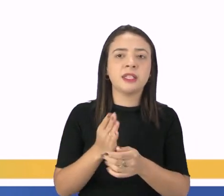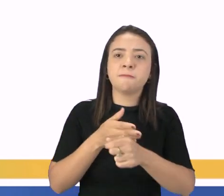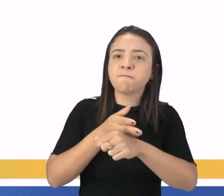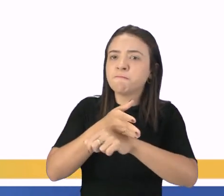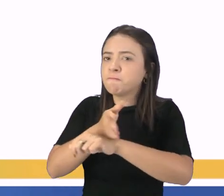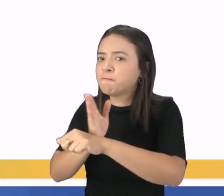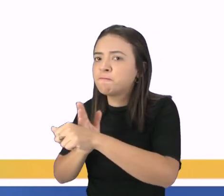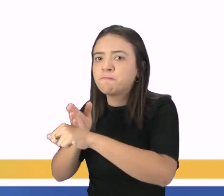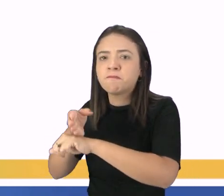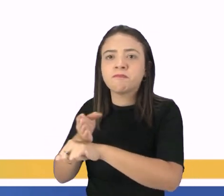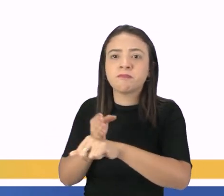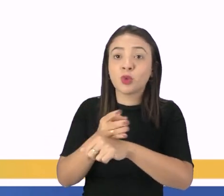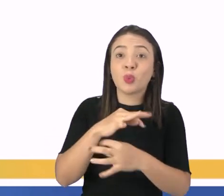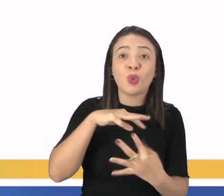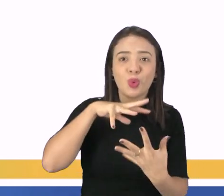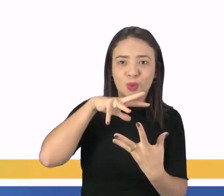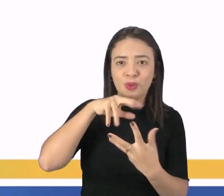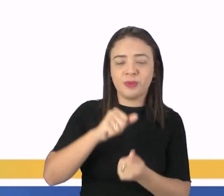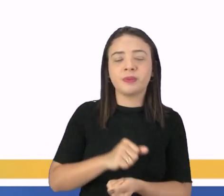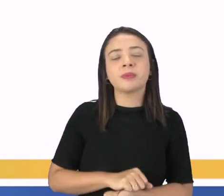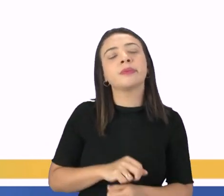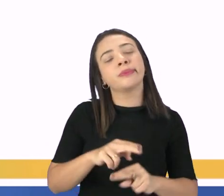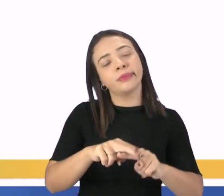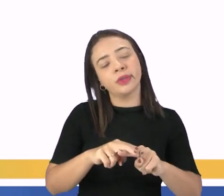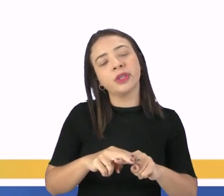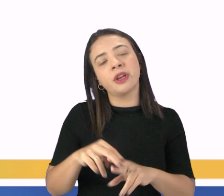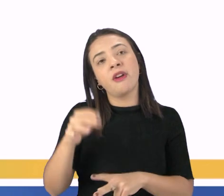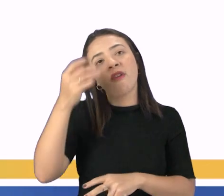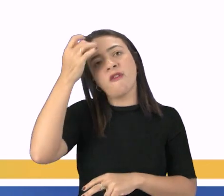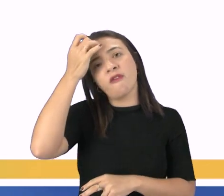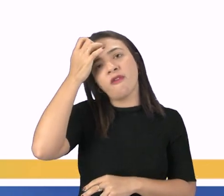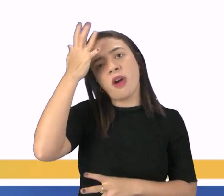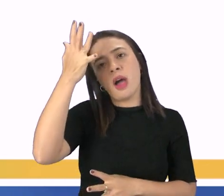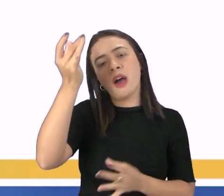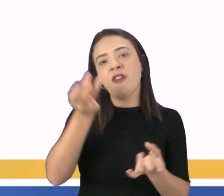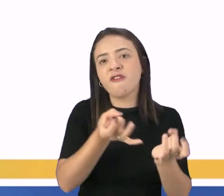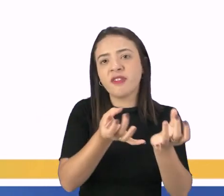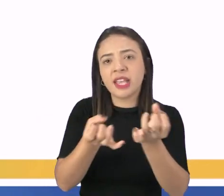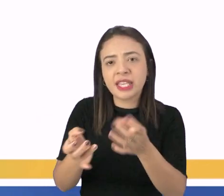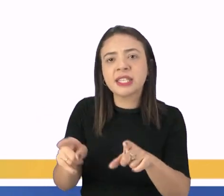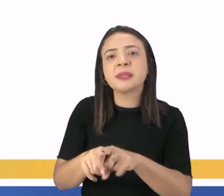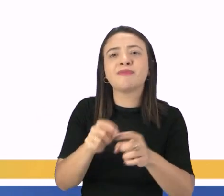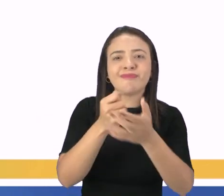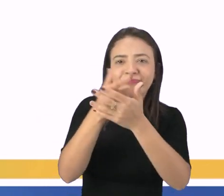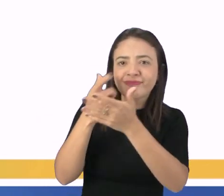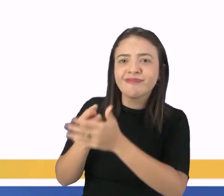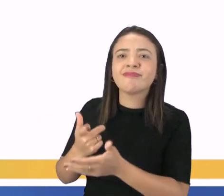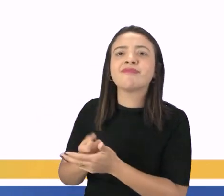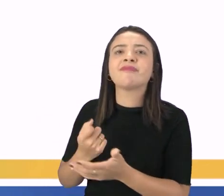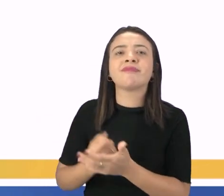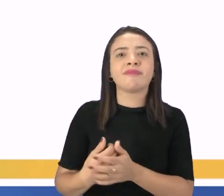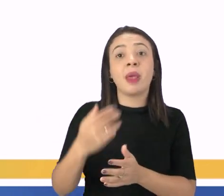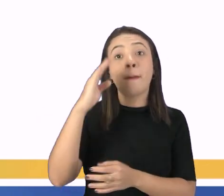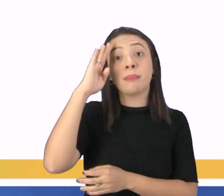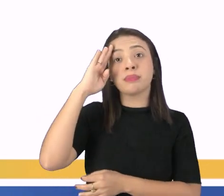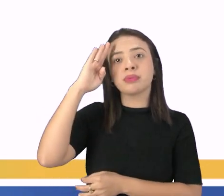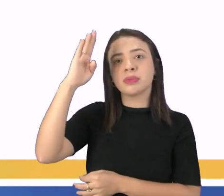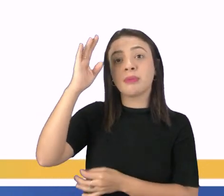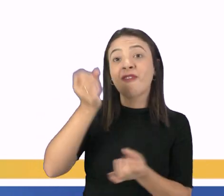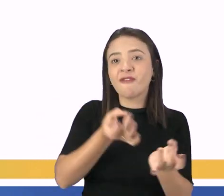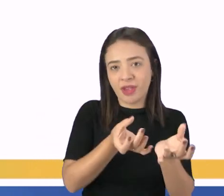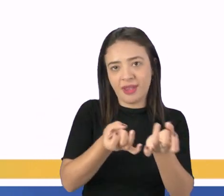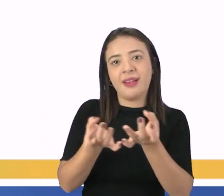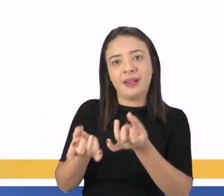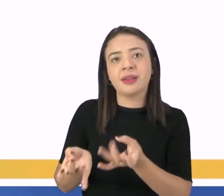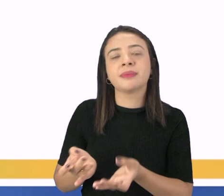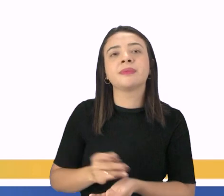por essa região. E, portanto, facilita bastante o comércio chinês, principalmente para suas